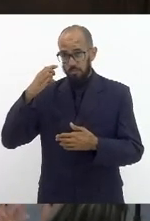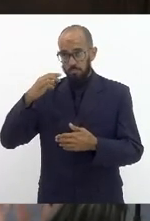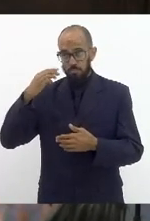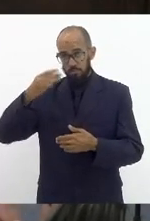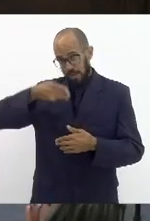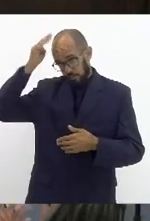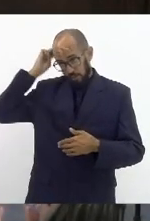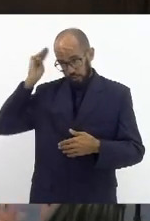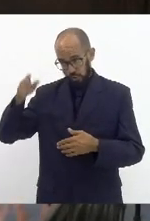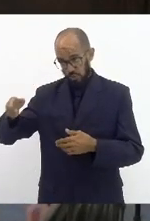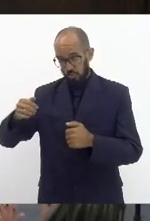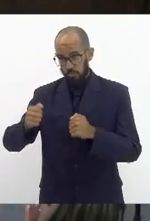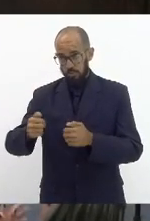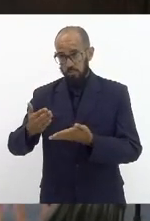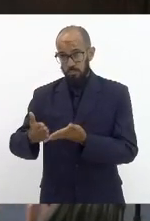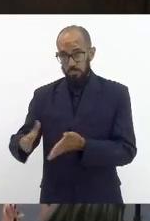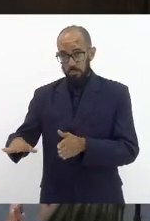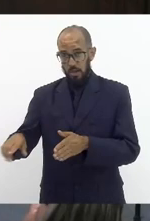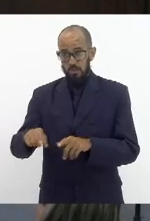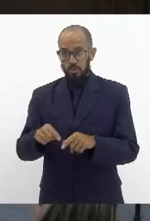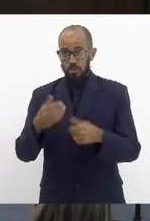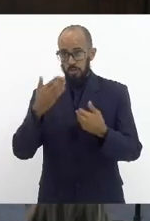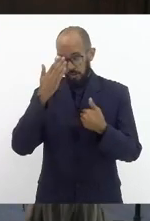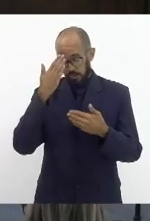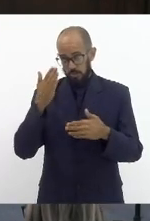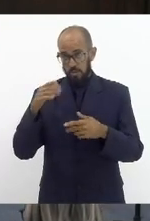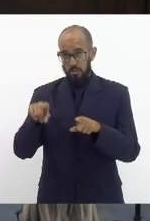ainda. Em primeiro lugar,